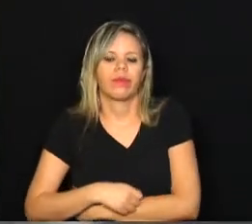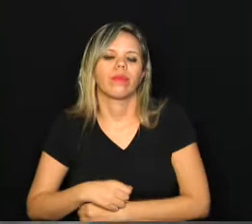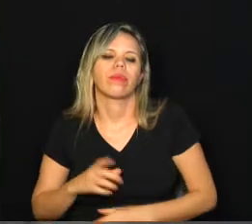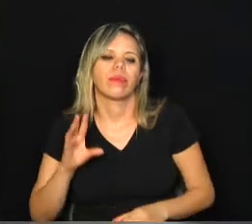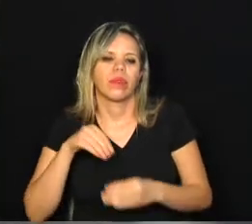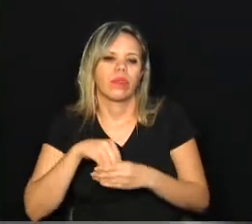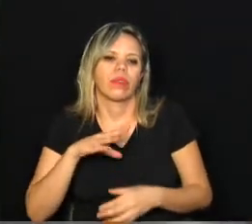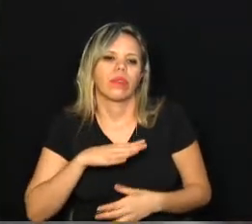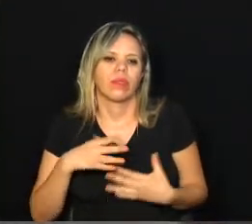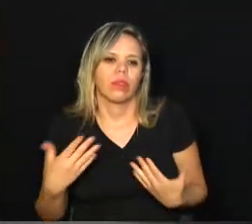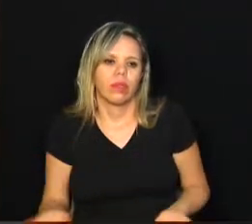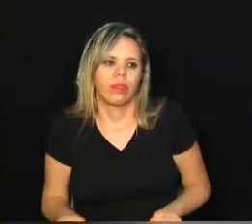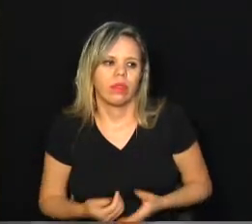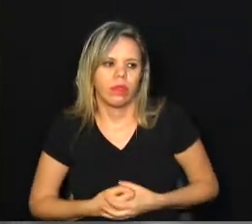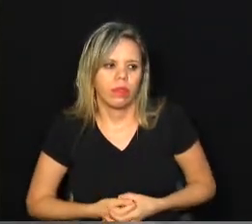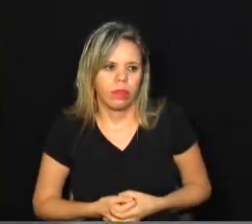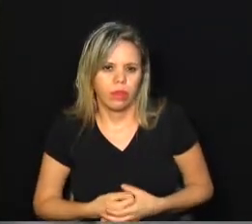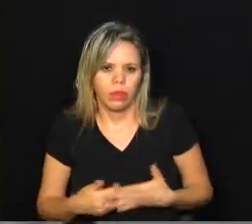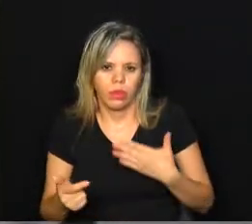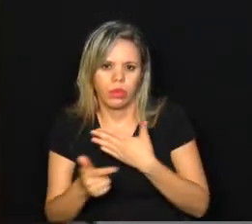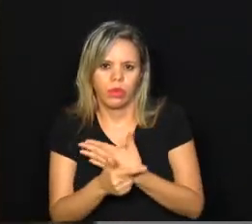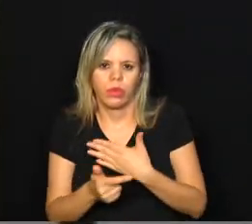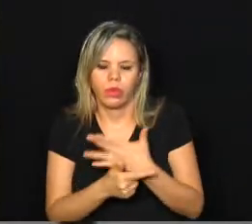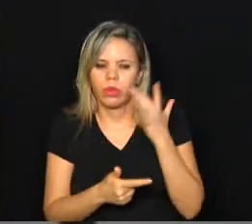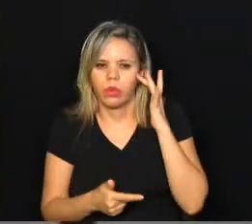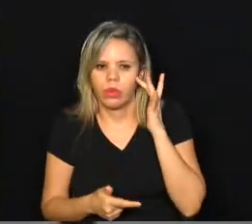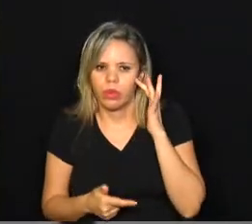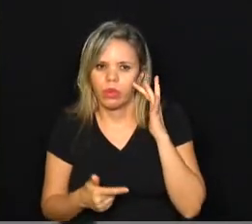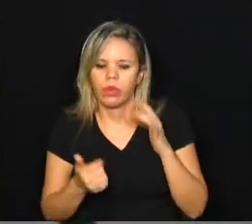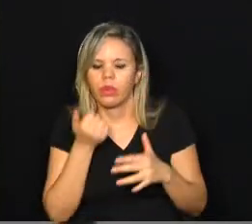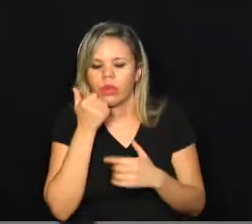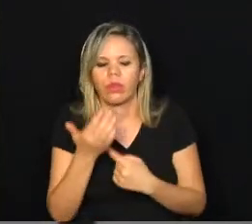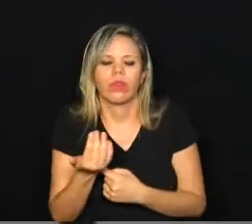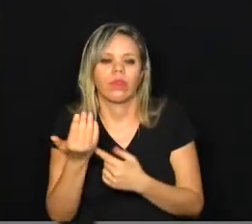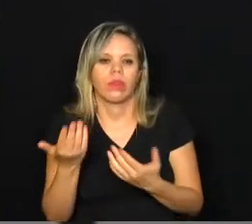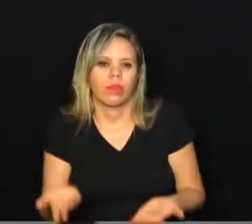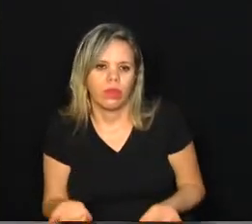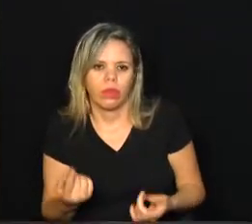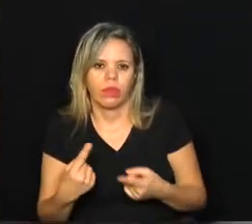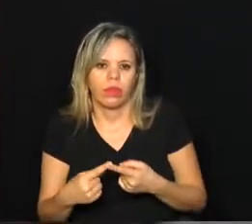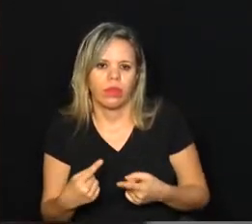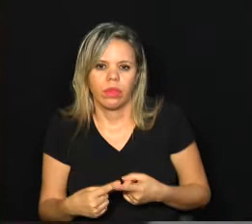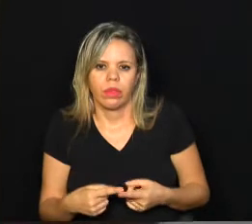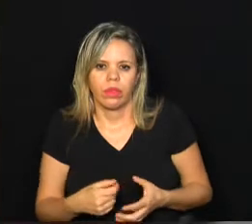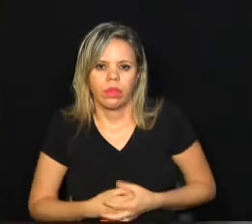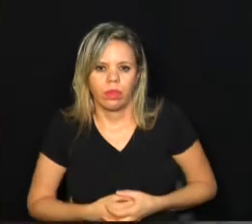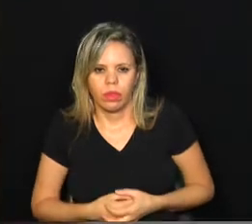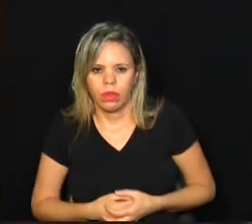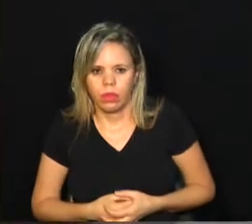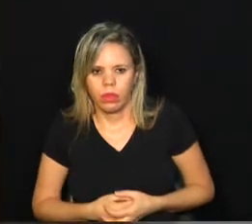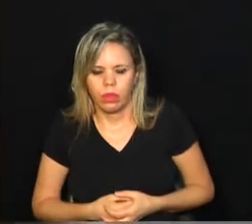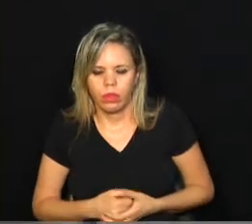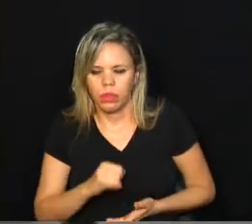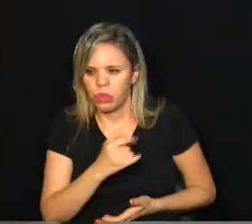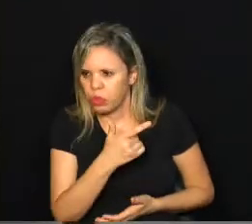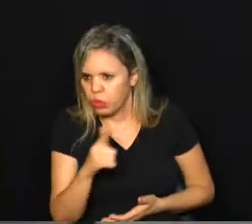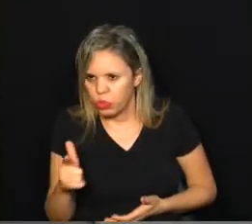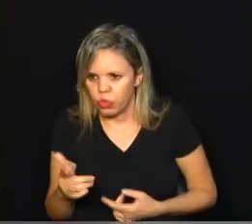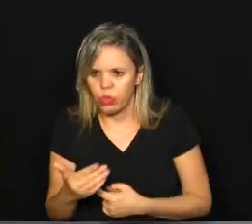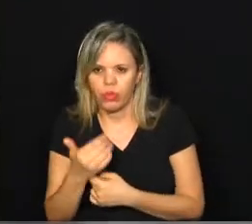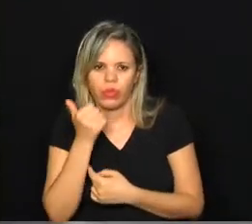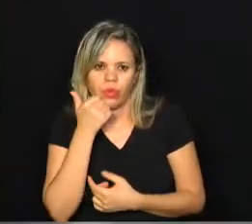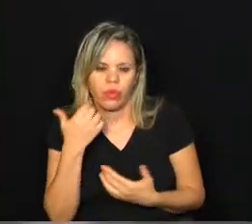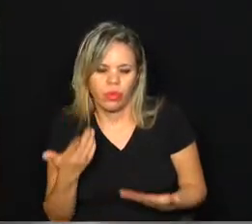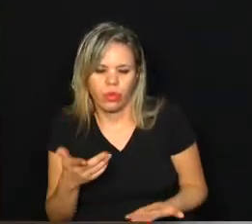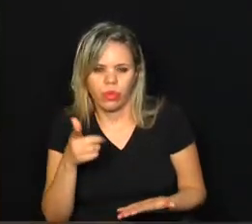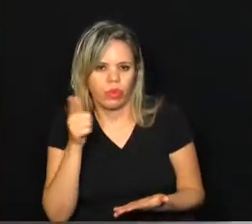cidade. Então, o papel, eu acho, da ciência e tecnologia é porque sem a ciência e tecnologia você